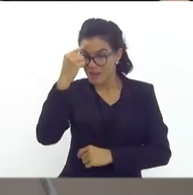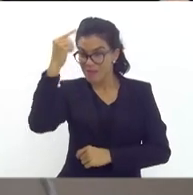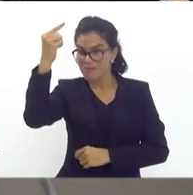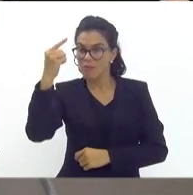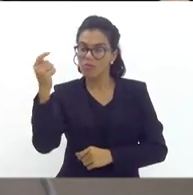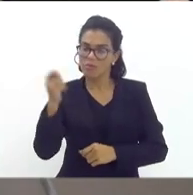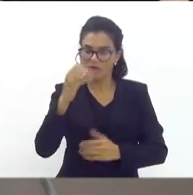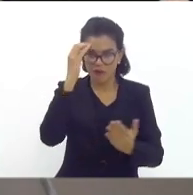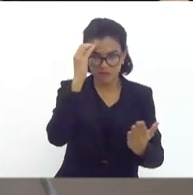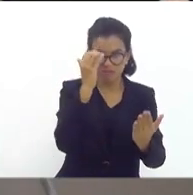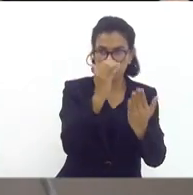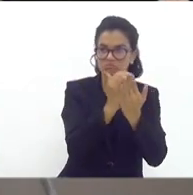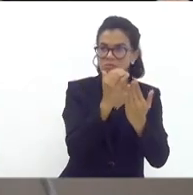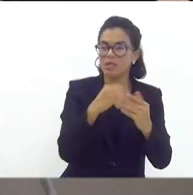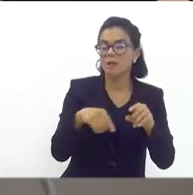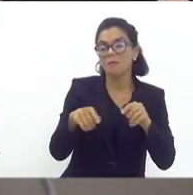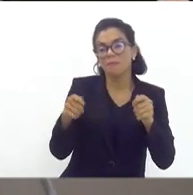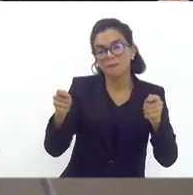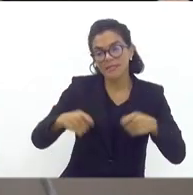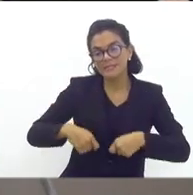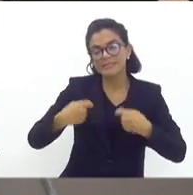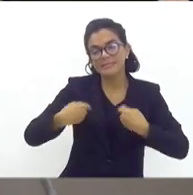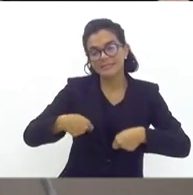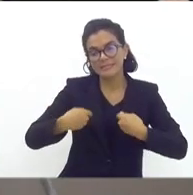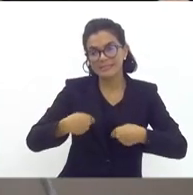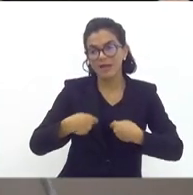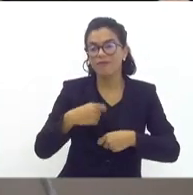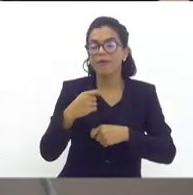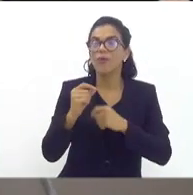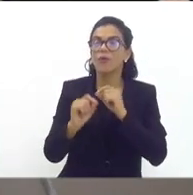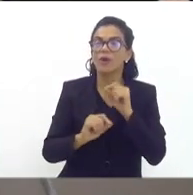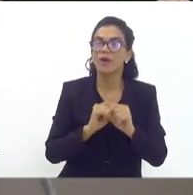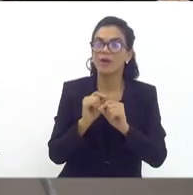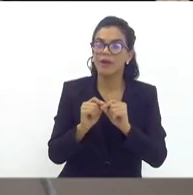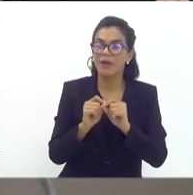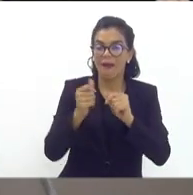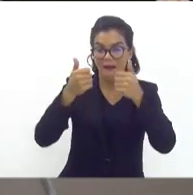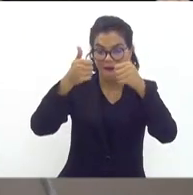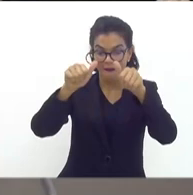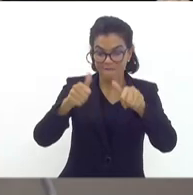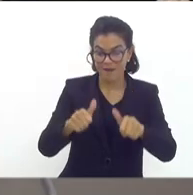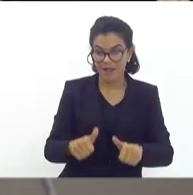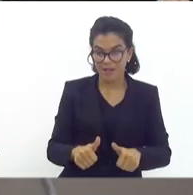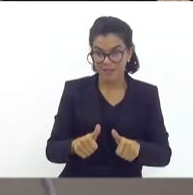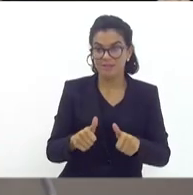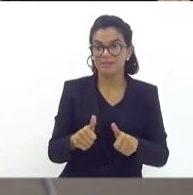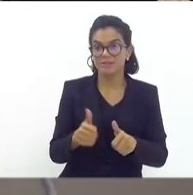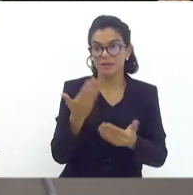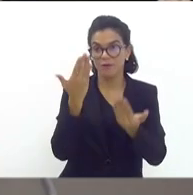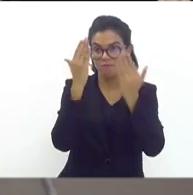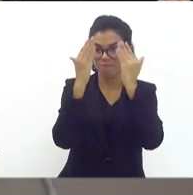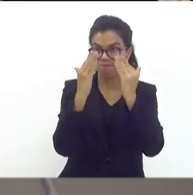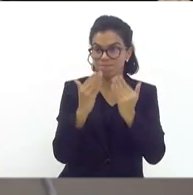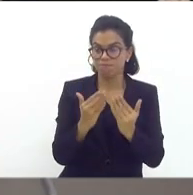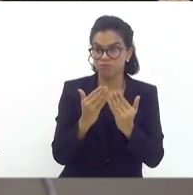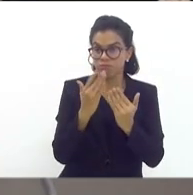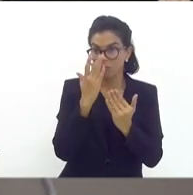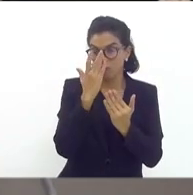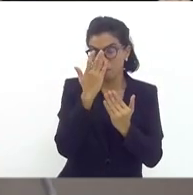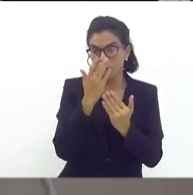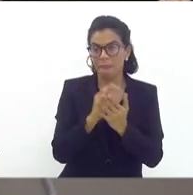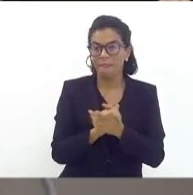cumprida entretanto haveria necessidade de avaliação das das